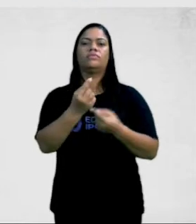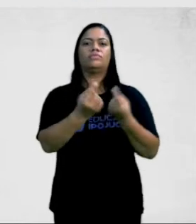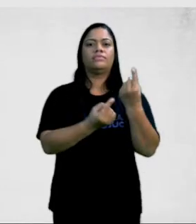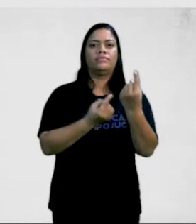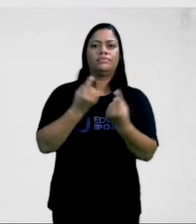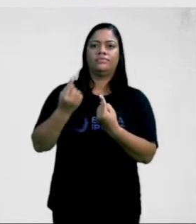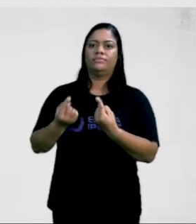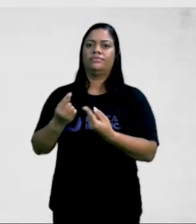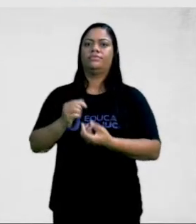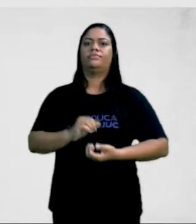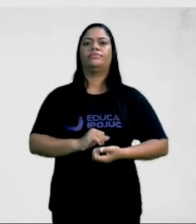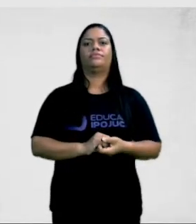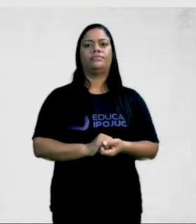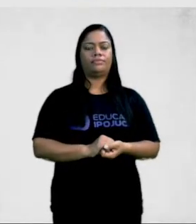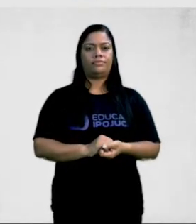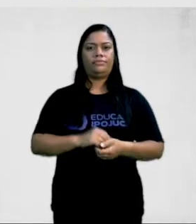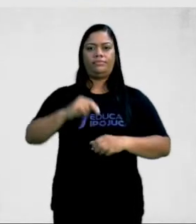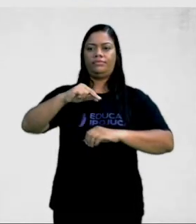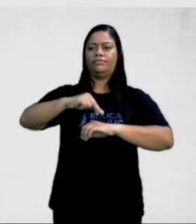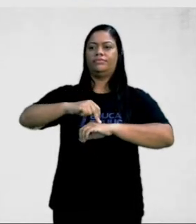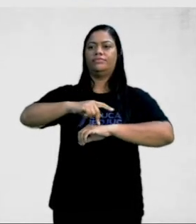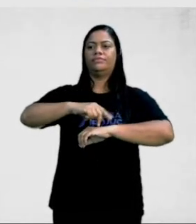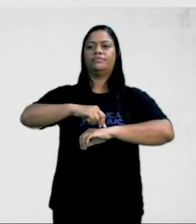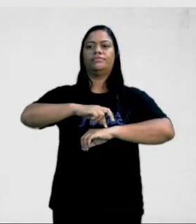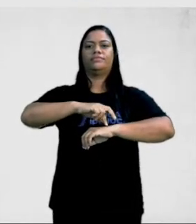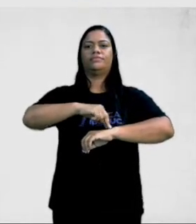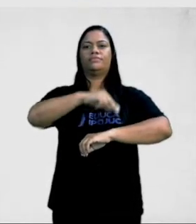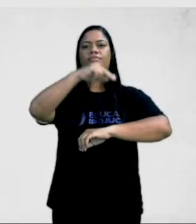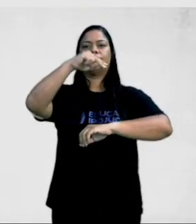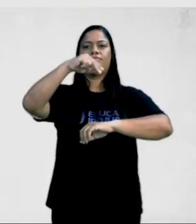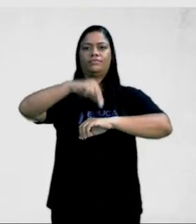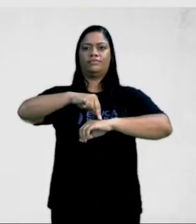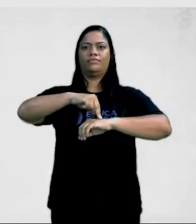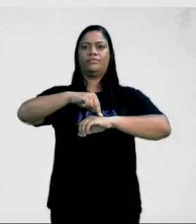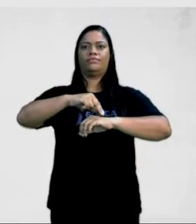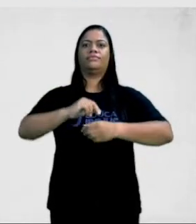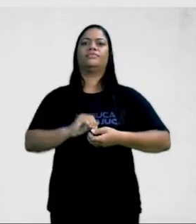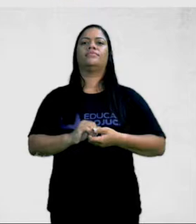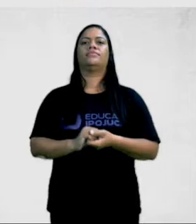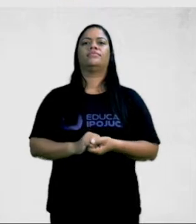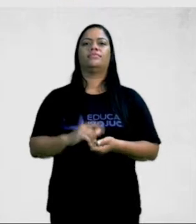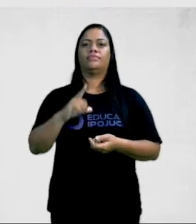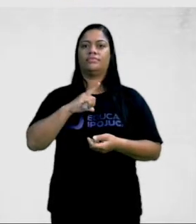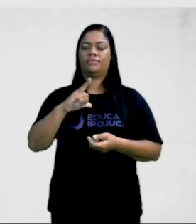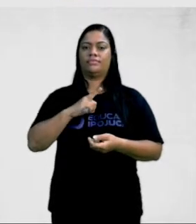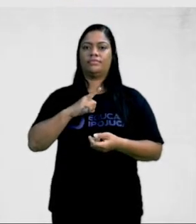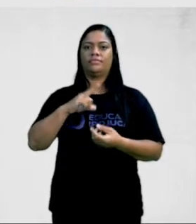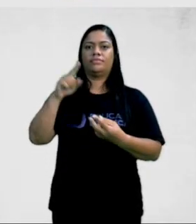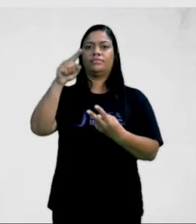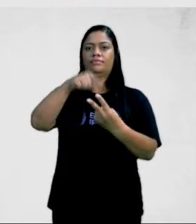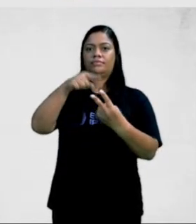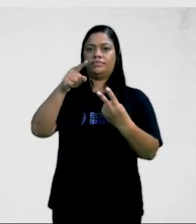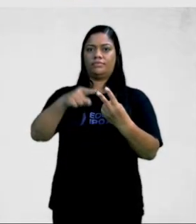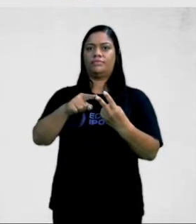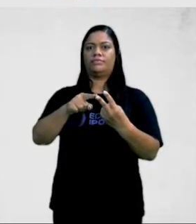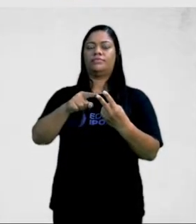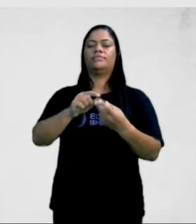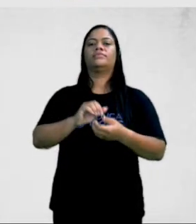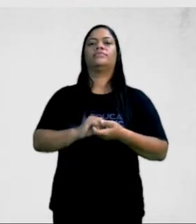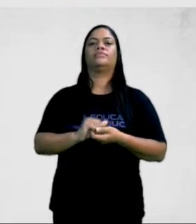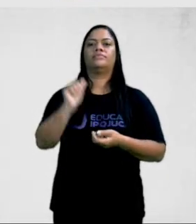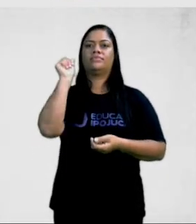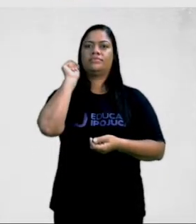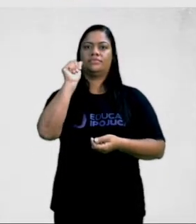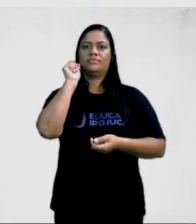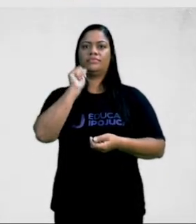um deles. A ginástica acrobática, que é essa ginasta, a ginástica onde temos duas ginastas no canto esquerdo